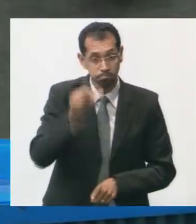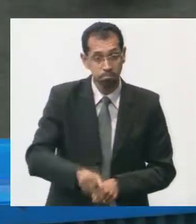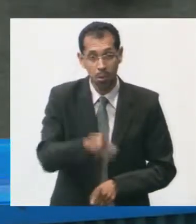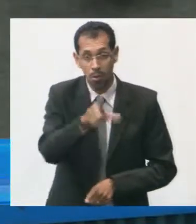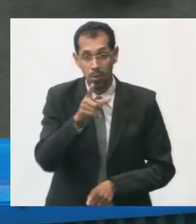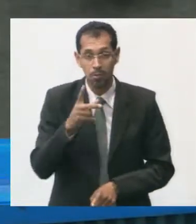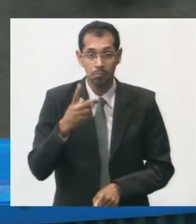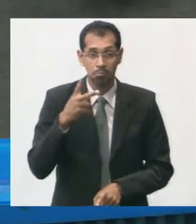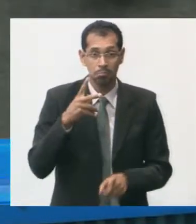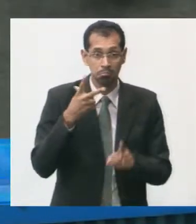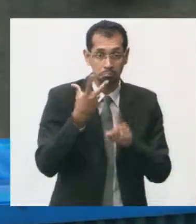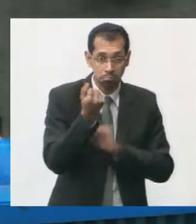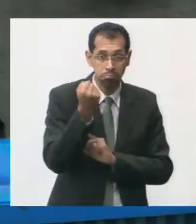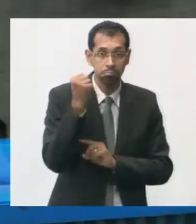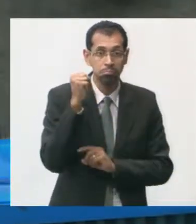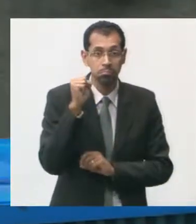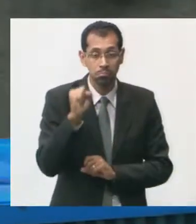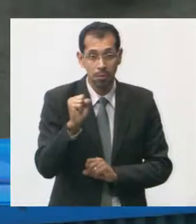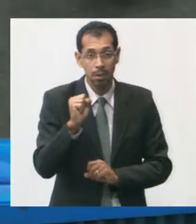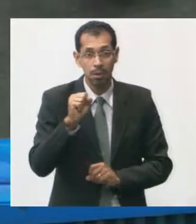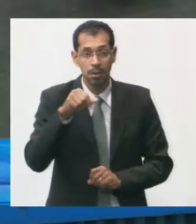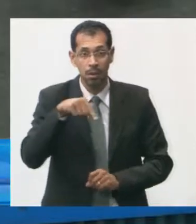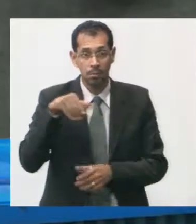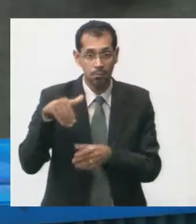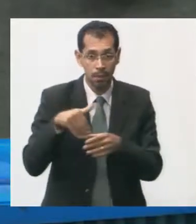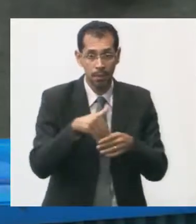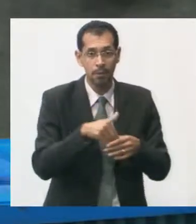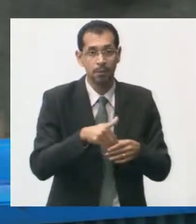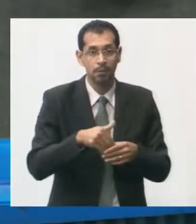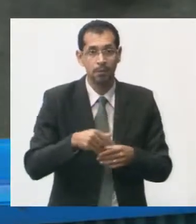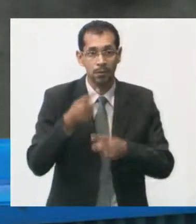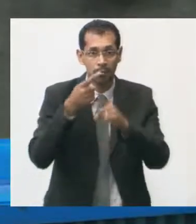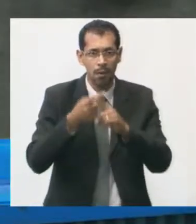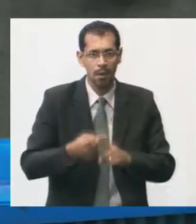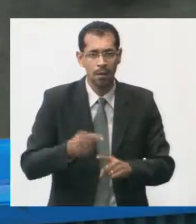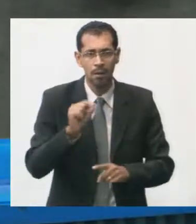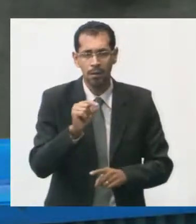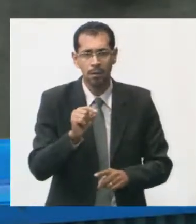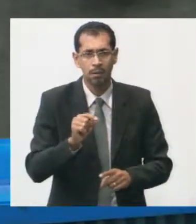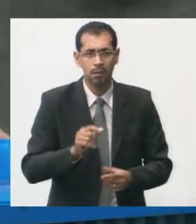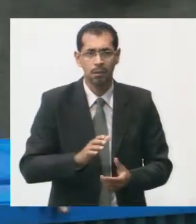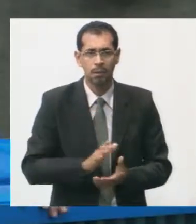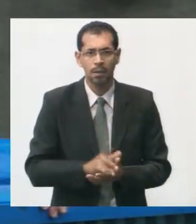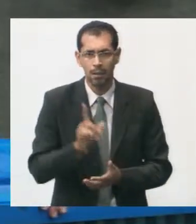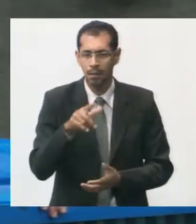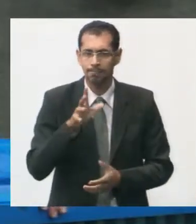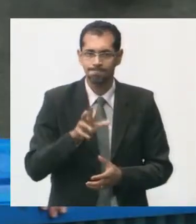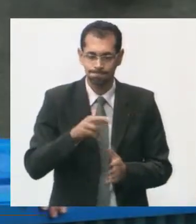venceu foi a chapa que representa a comunidade.